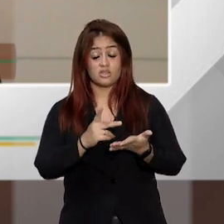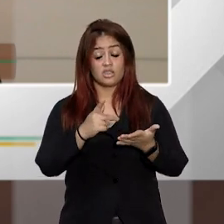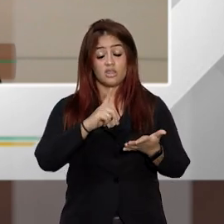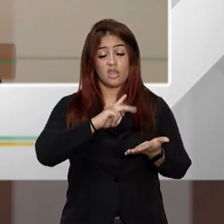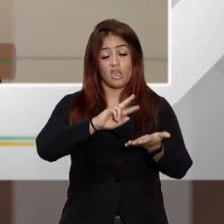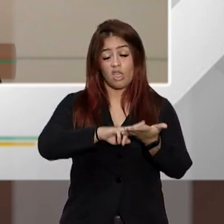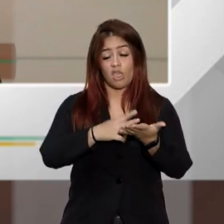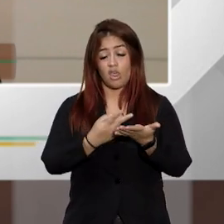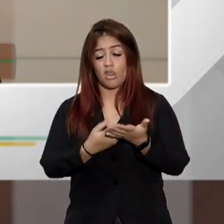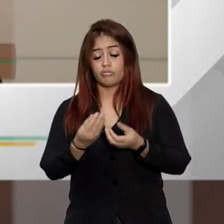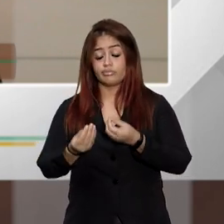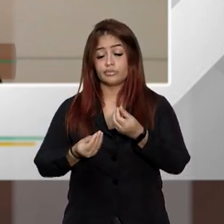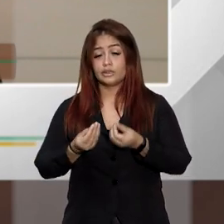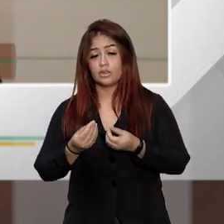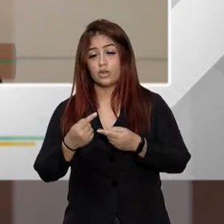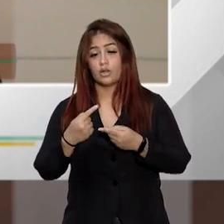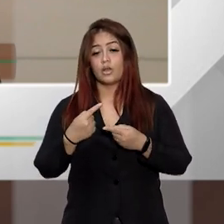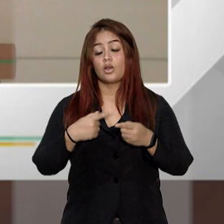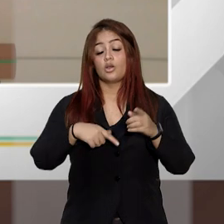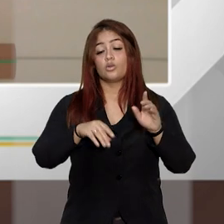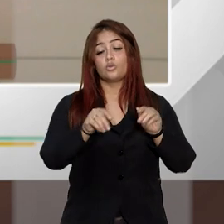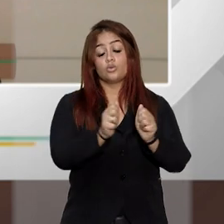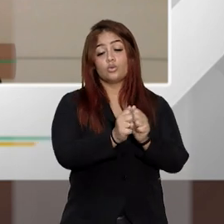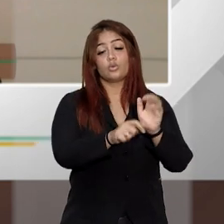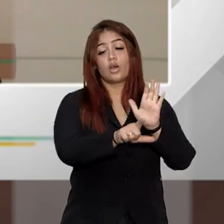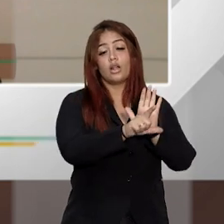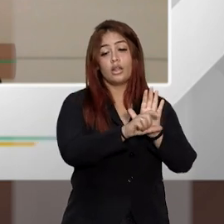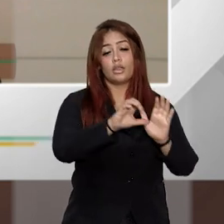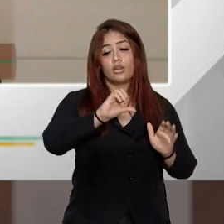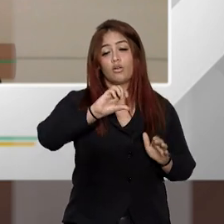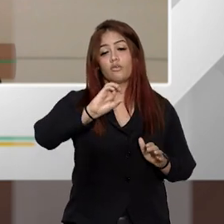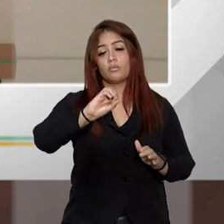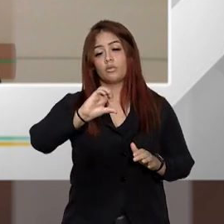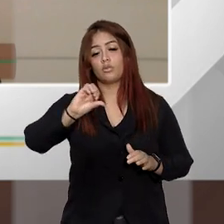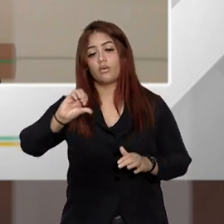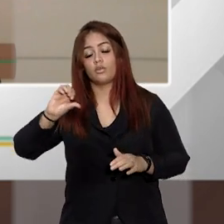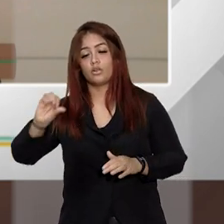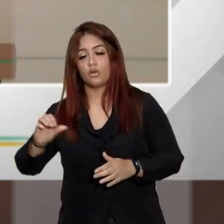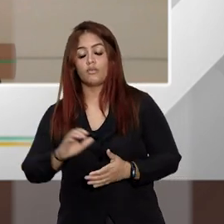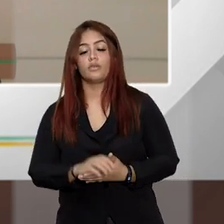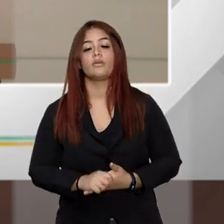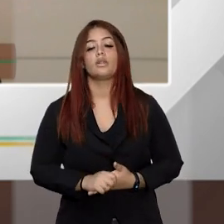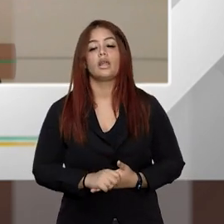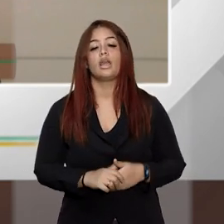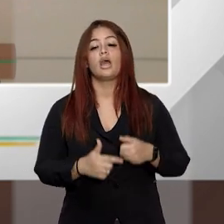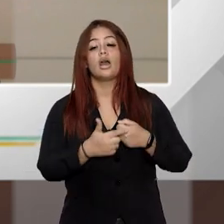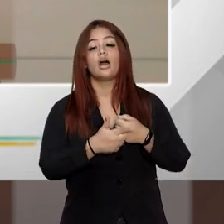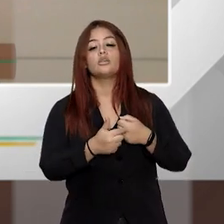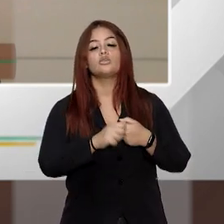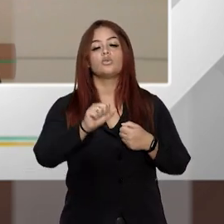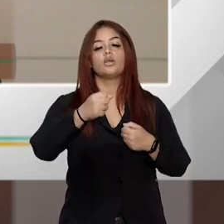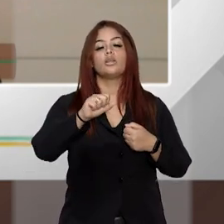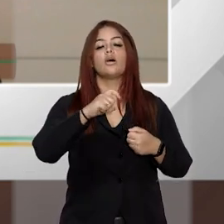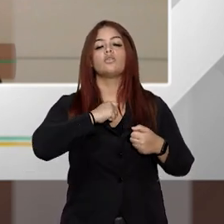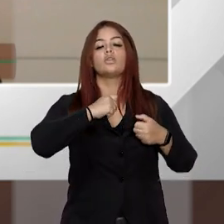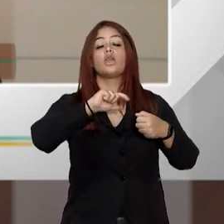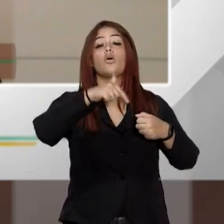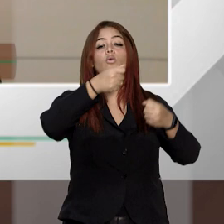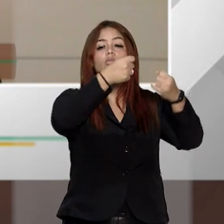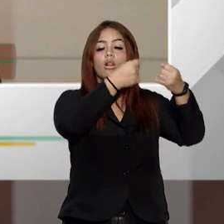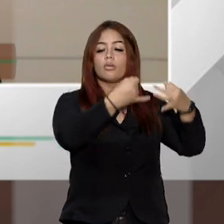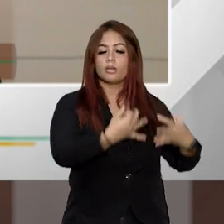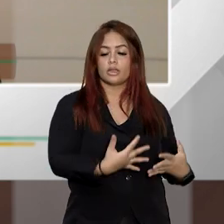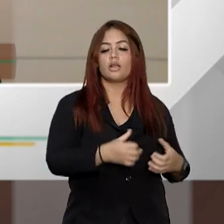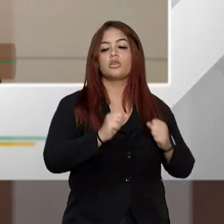feito uma interpretação em cotejo com a Lei 9.099/95. O artigo 8º tem outros ali descritos que